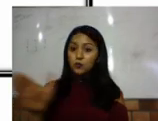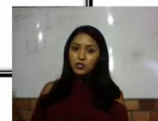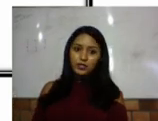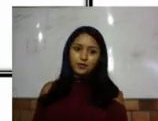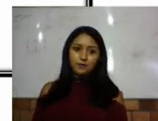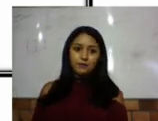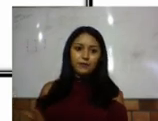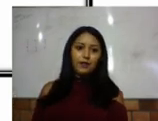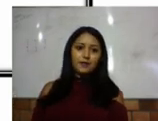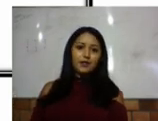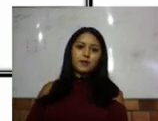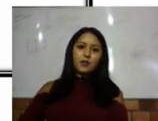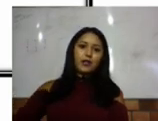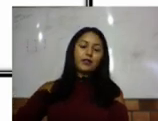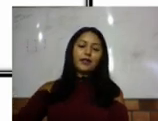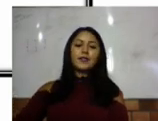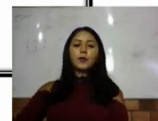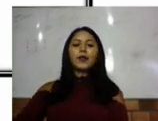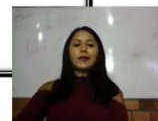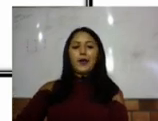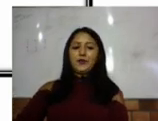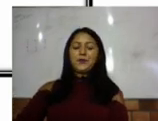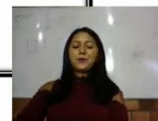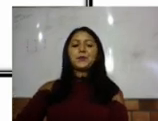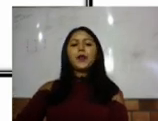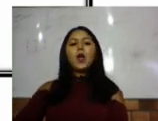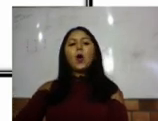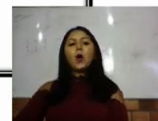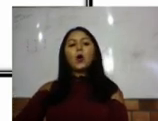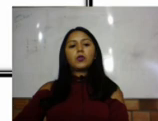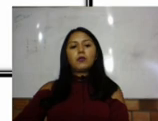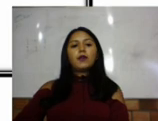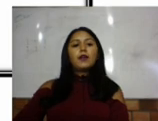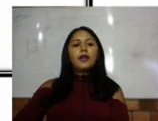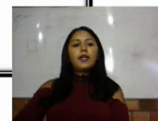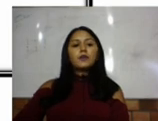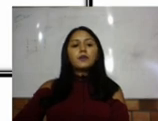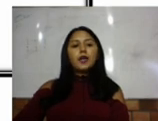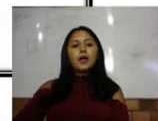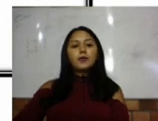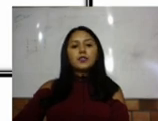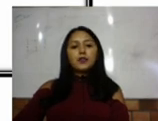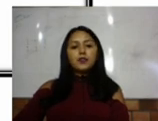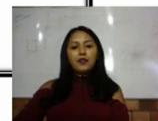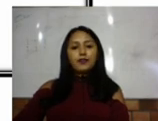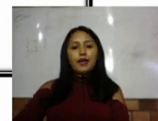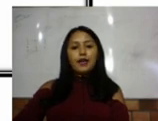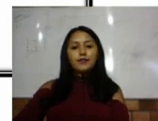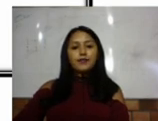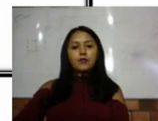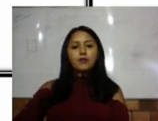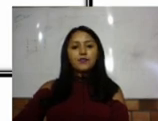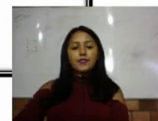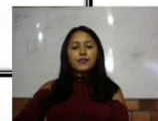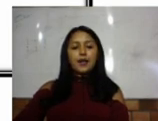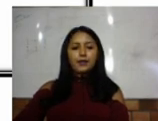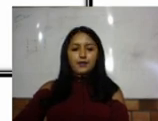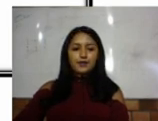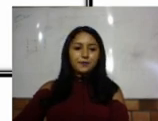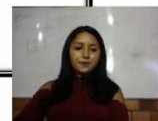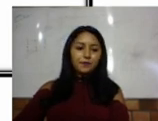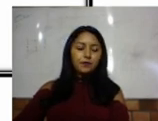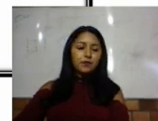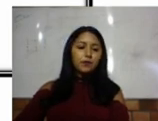escola ou seja todos os dias ele está nesse horário que é cinco da tarde outro renunciamos verdades